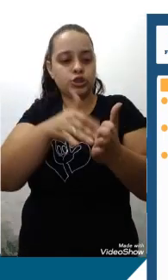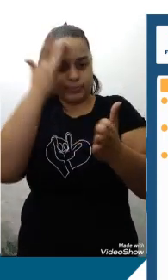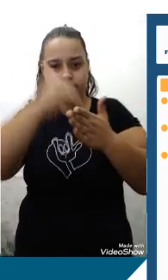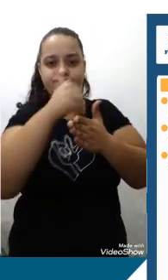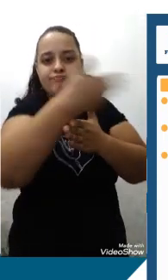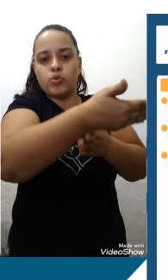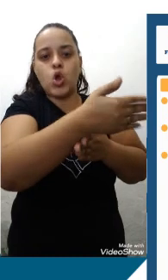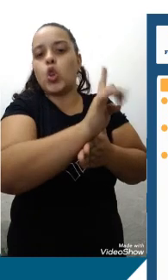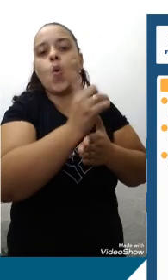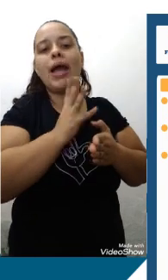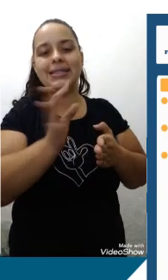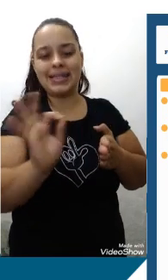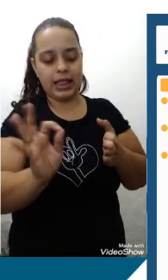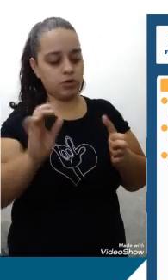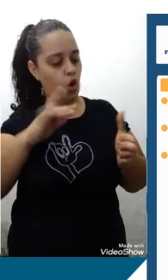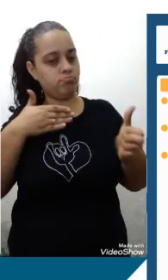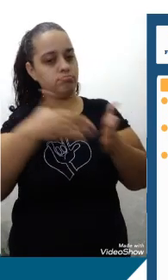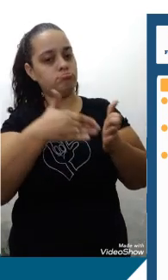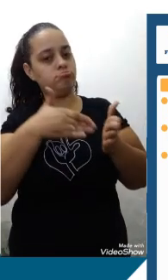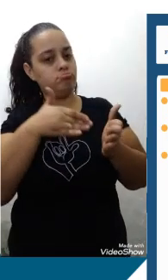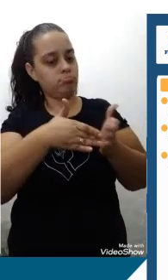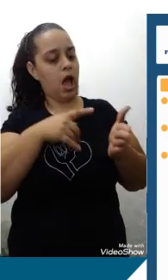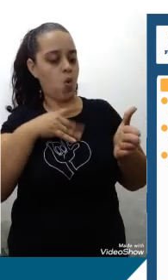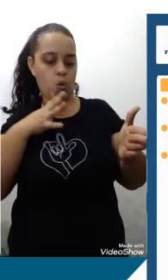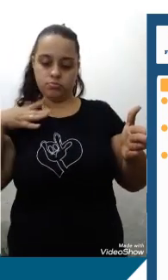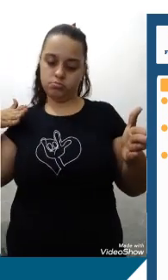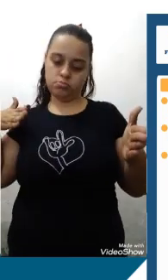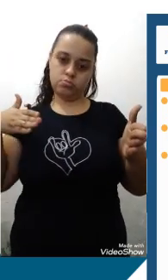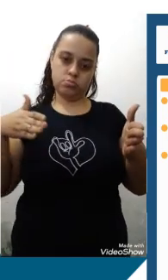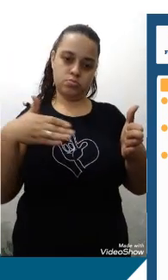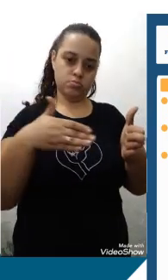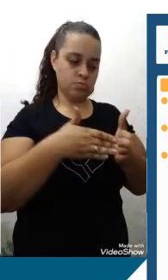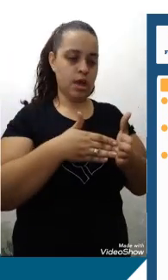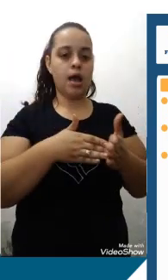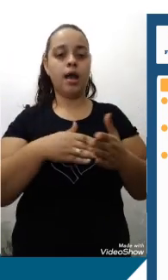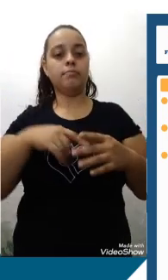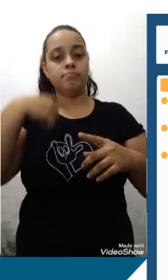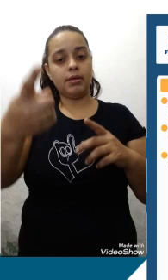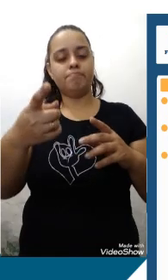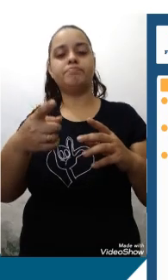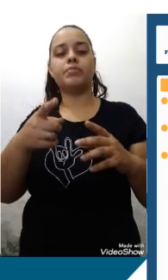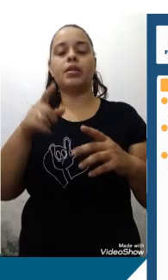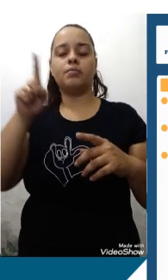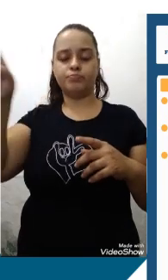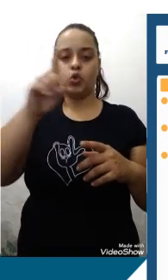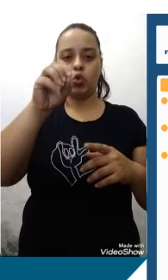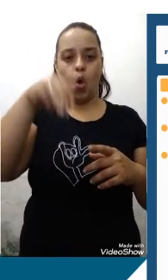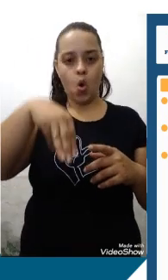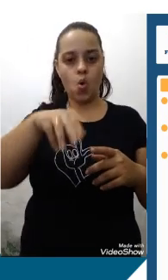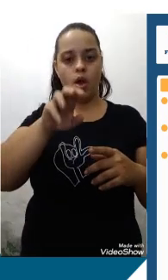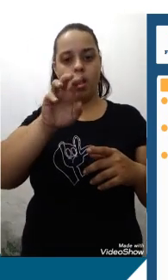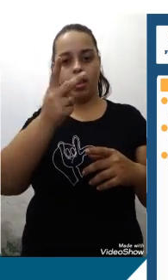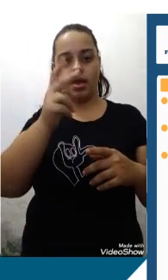Mesmo após essa passagem, a progressão em direção ao sul ainda é relativamente lenta ao longo das próximas décadas. À altura da morte de Dom Henrique,